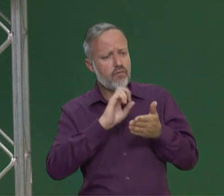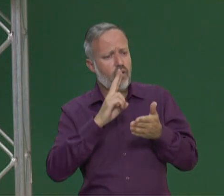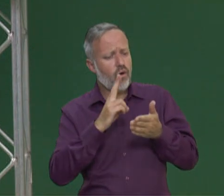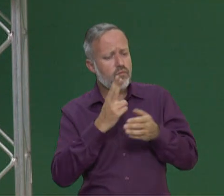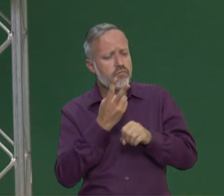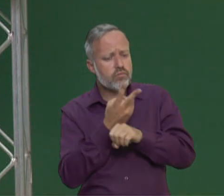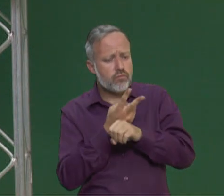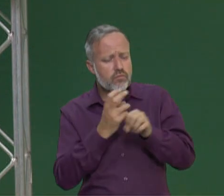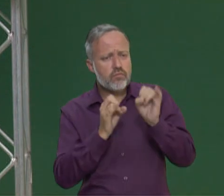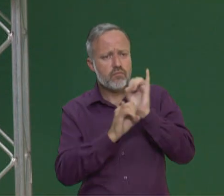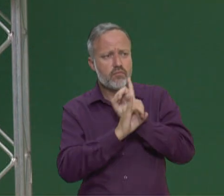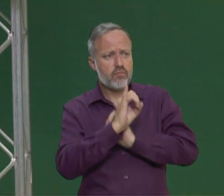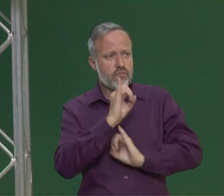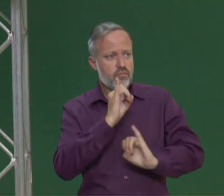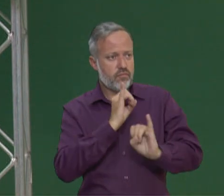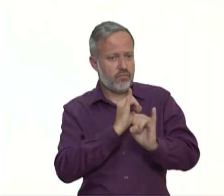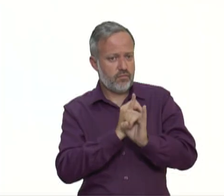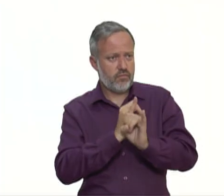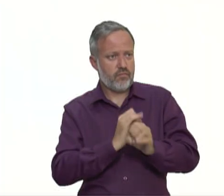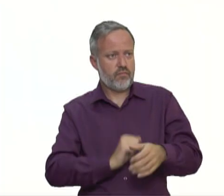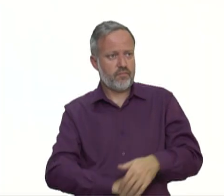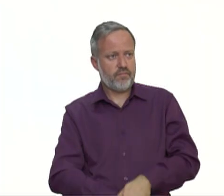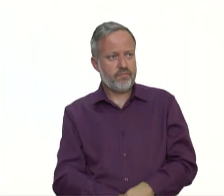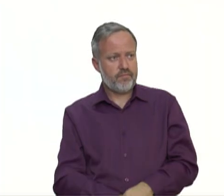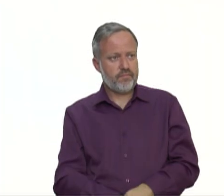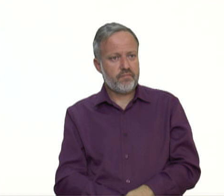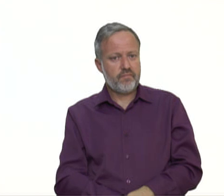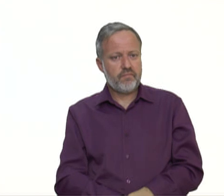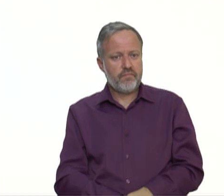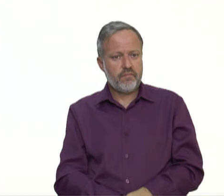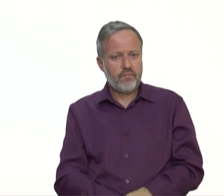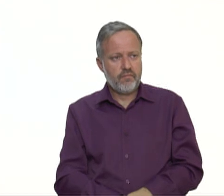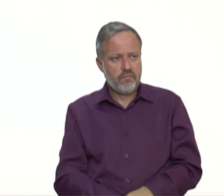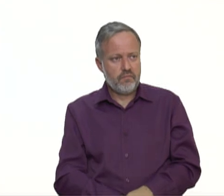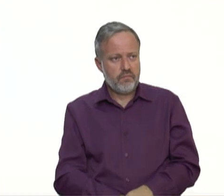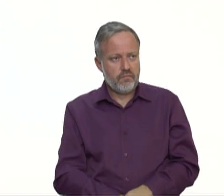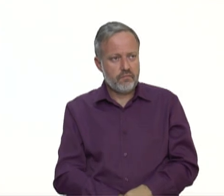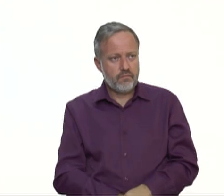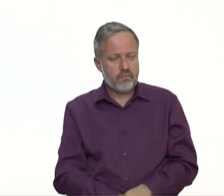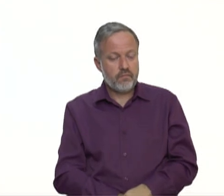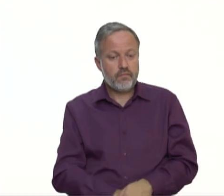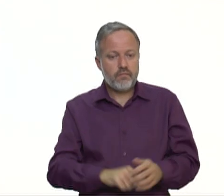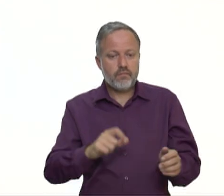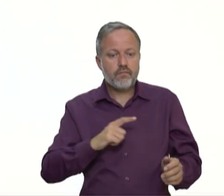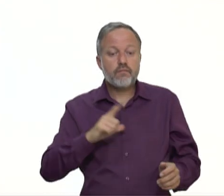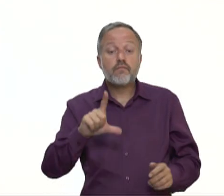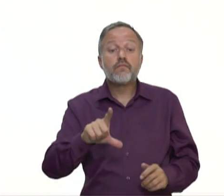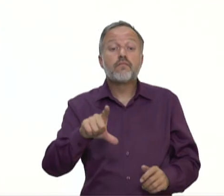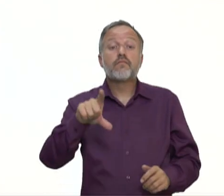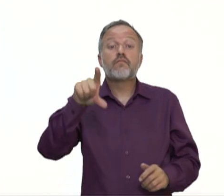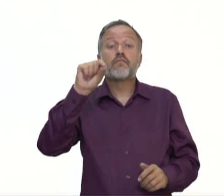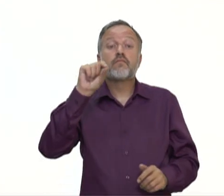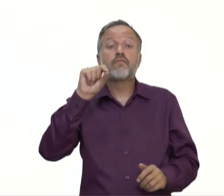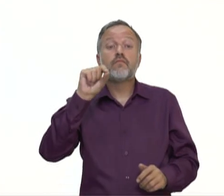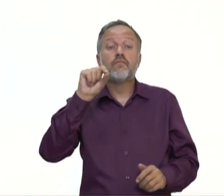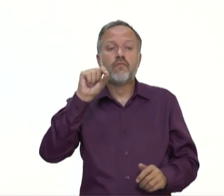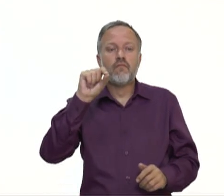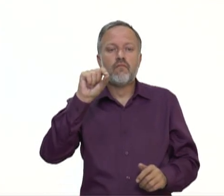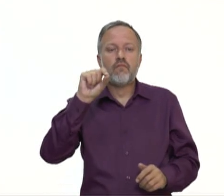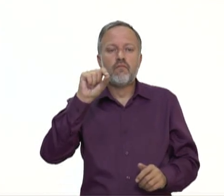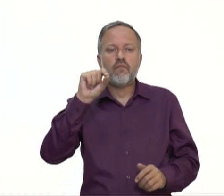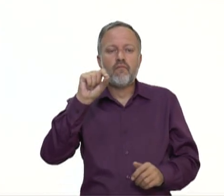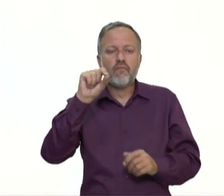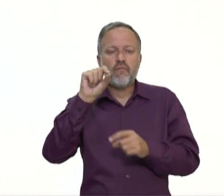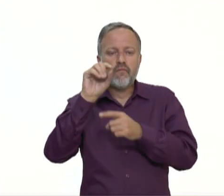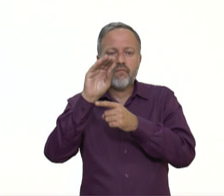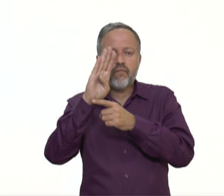internet. Vamos lá? Nós temos aqui um exercício em que você vai escolher uma das alternativas,